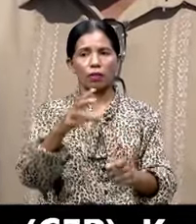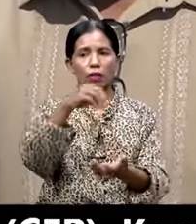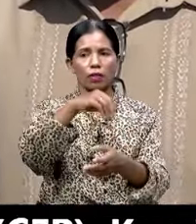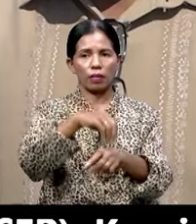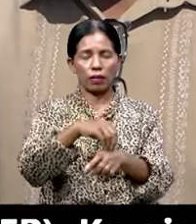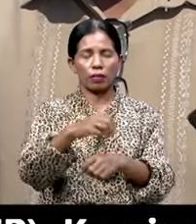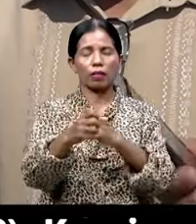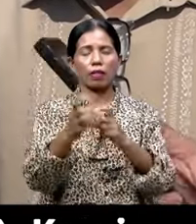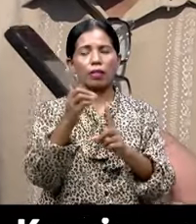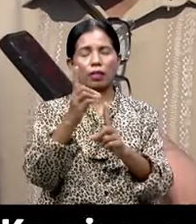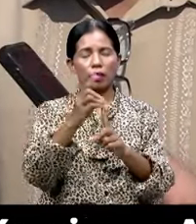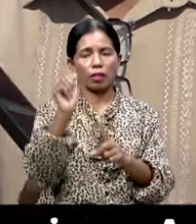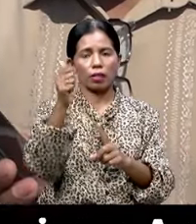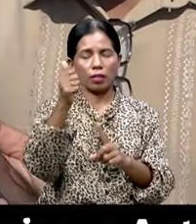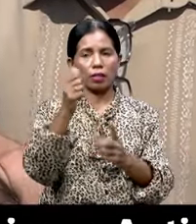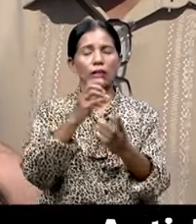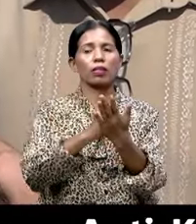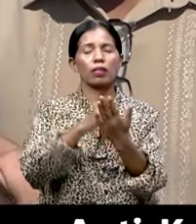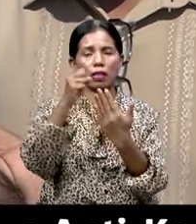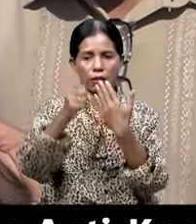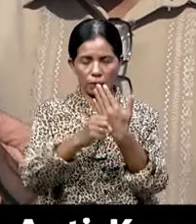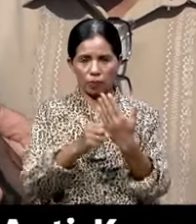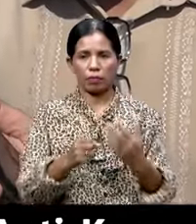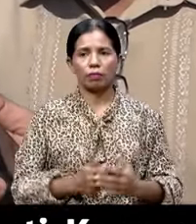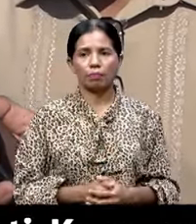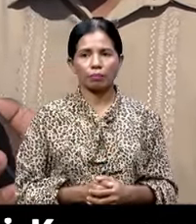batia 10 de setembro. Neve